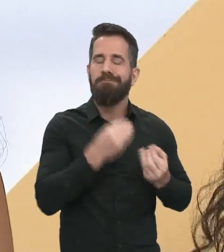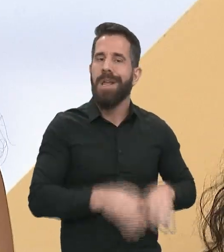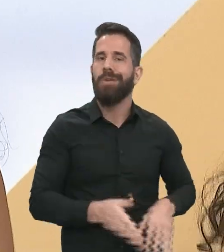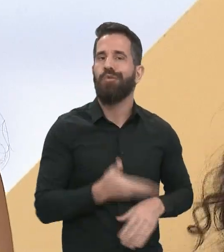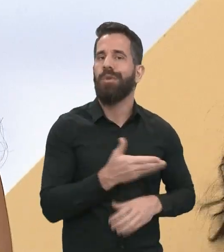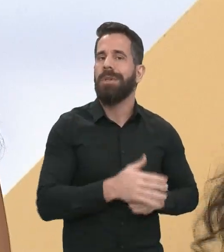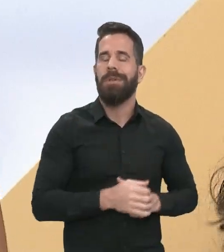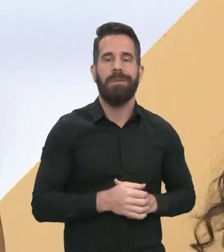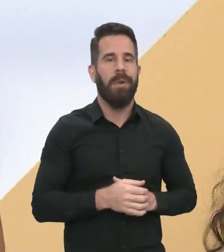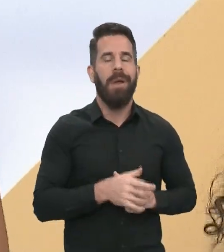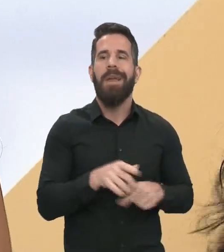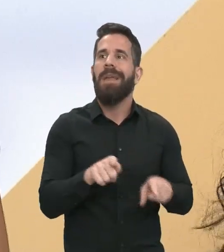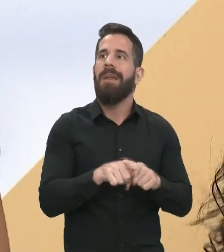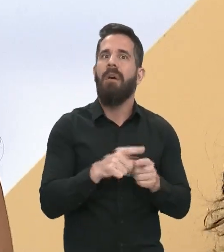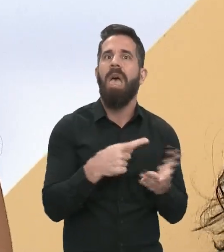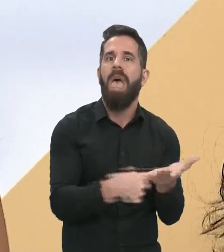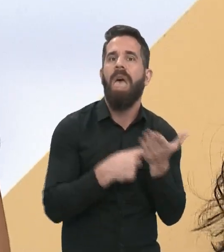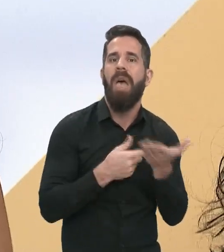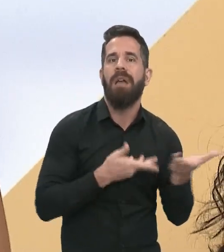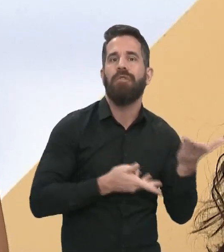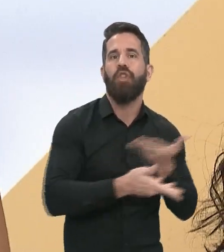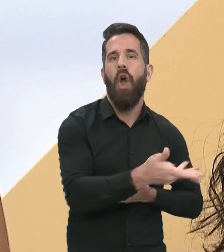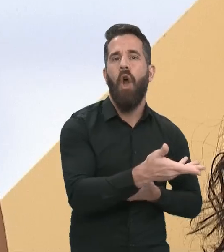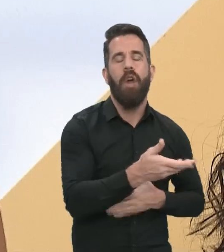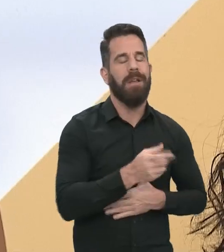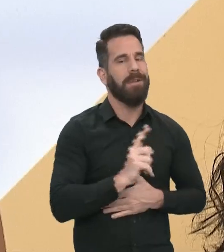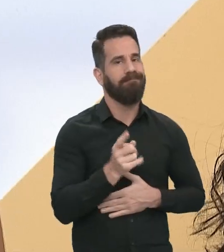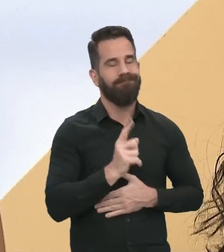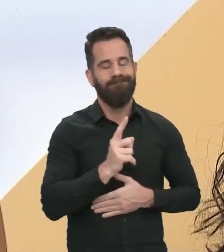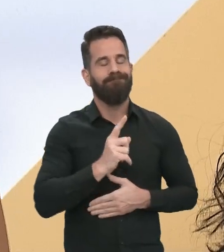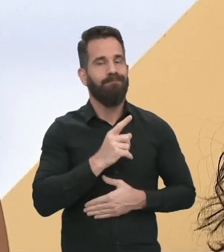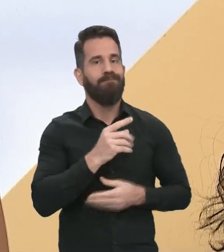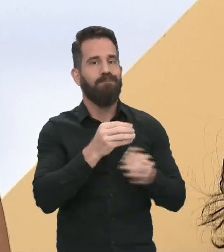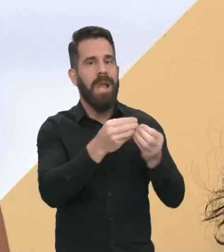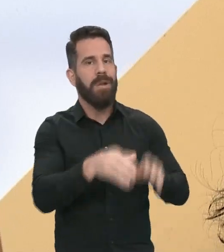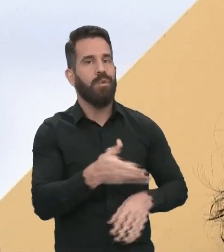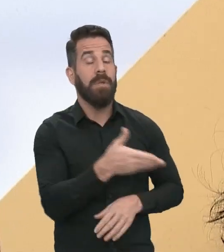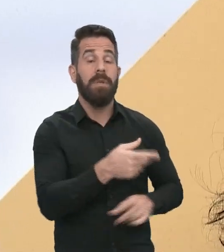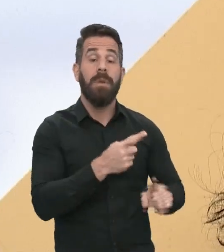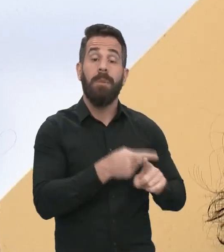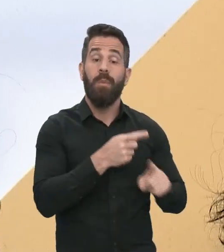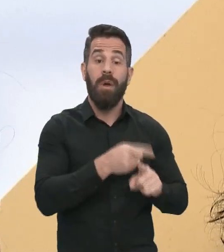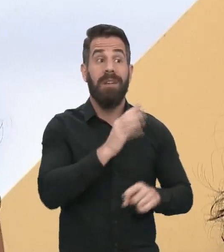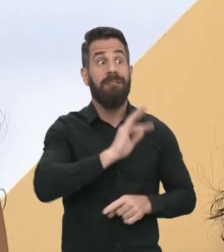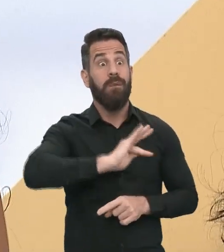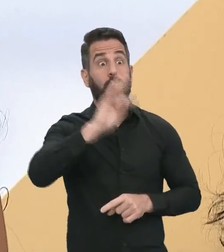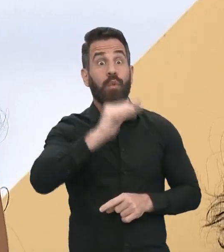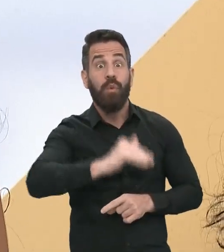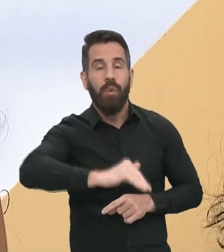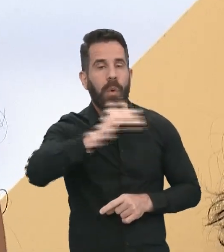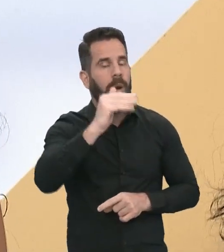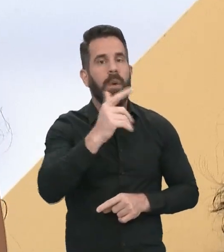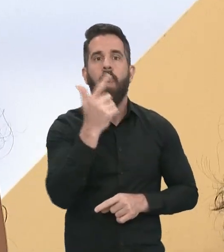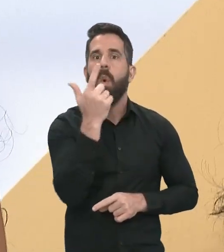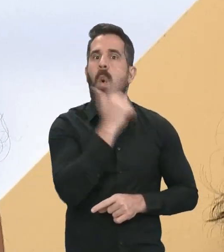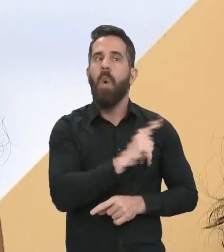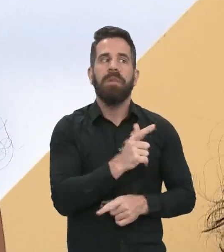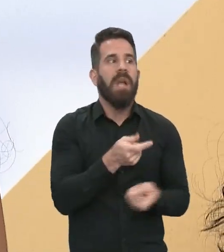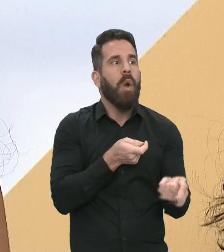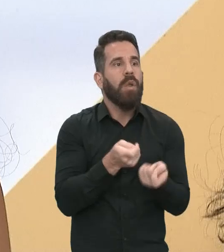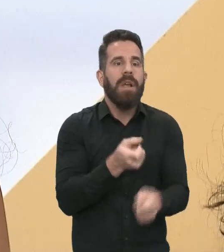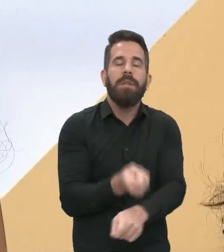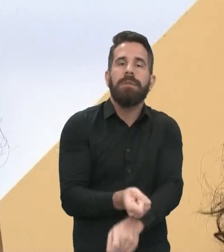são válidas. Não, é muito prejudicial porque a criança ela não vai conseguir lidar com os sentimentos dela. Ela não vai aprender a lidar